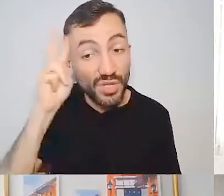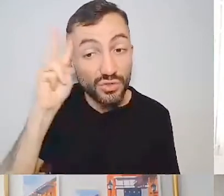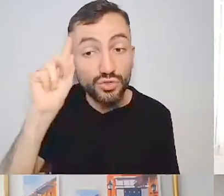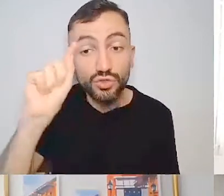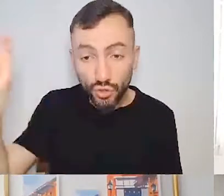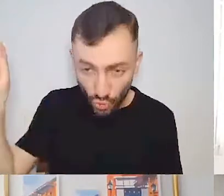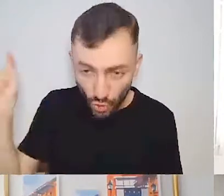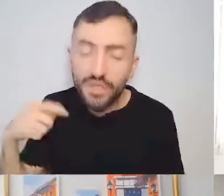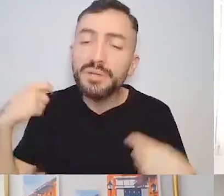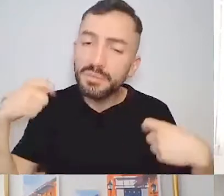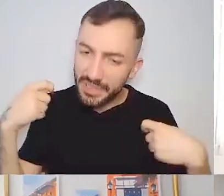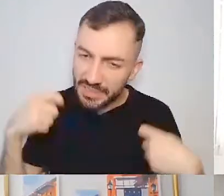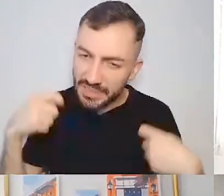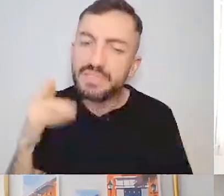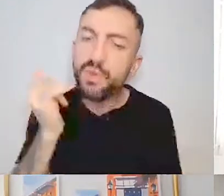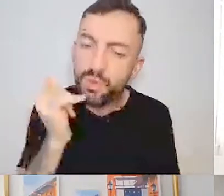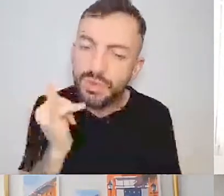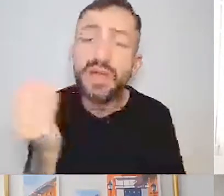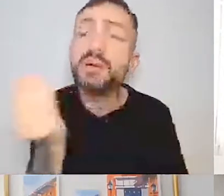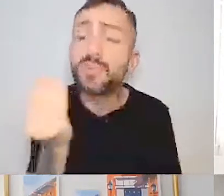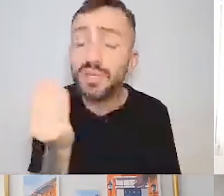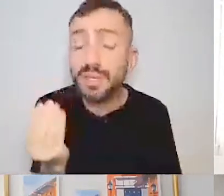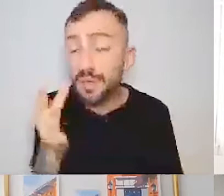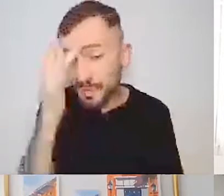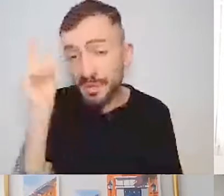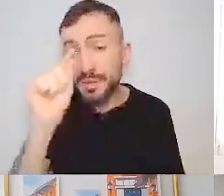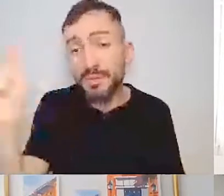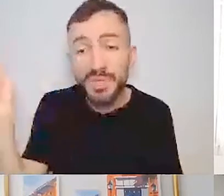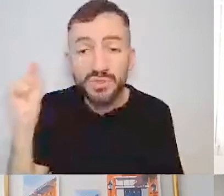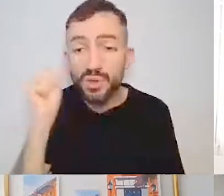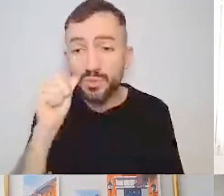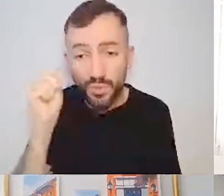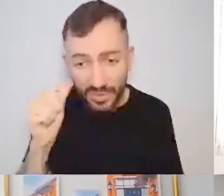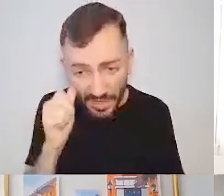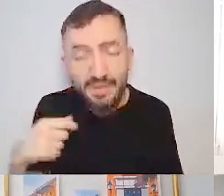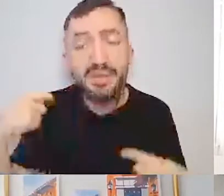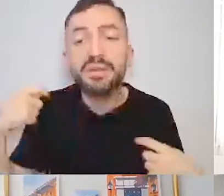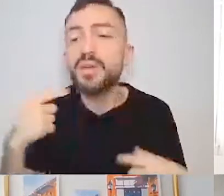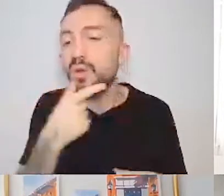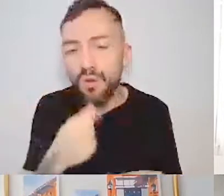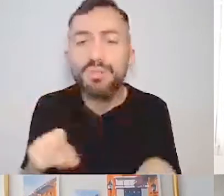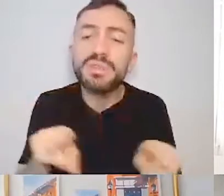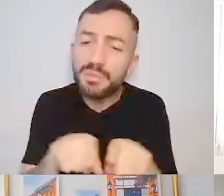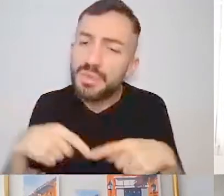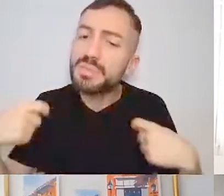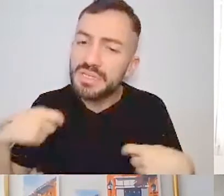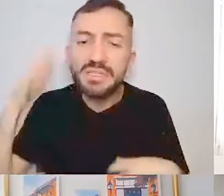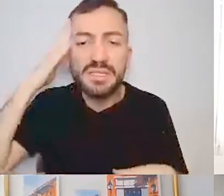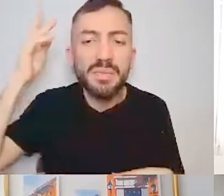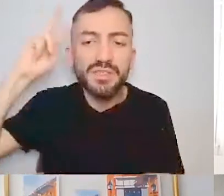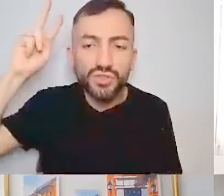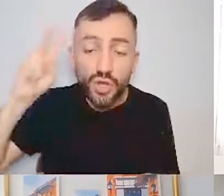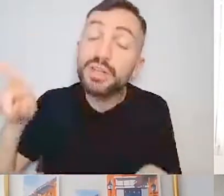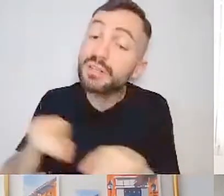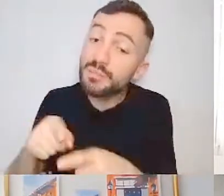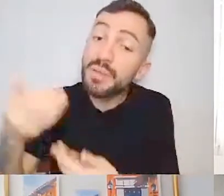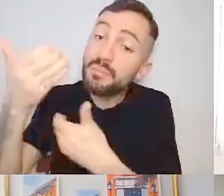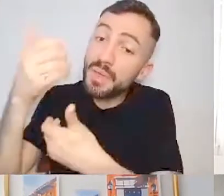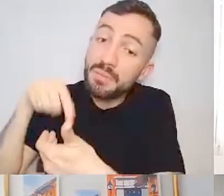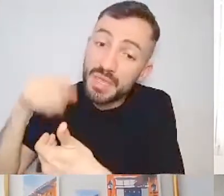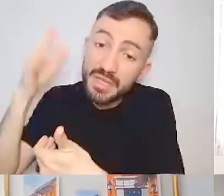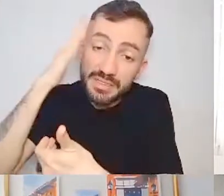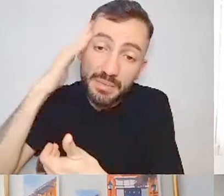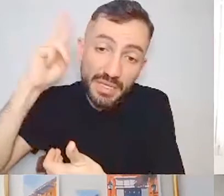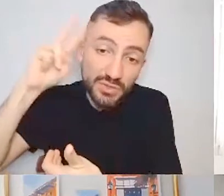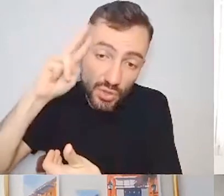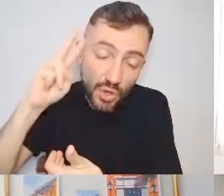contadas de toda forma, pois o direito à própria história é de todas e de todos, inclusive dos bebês, para que possam levar consigo para